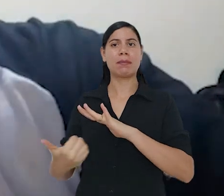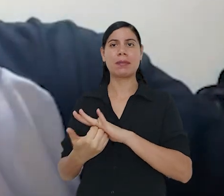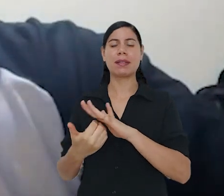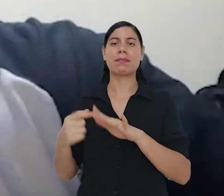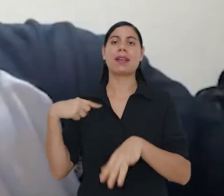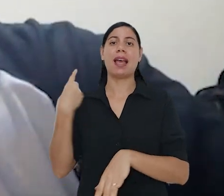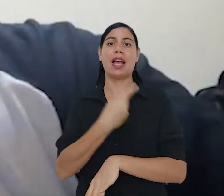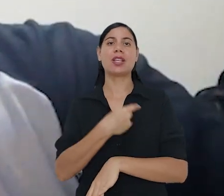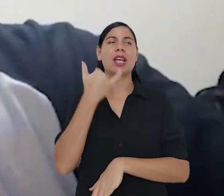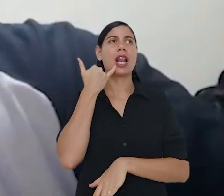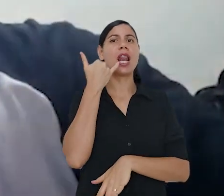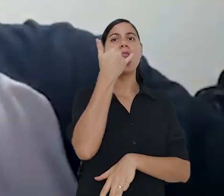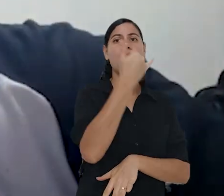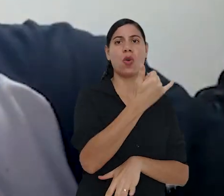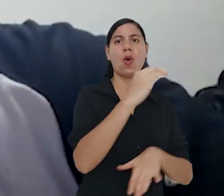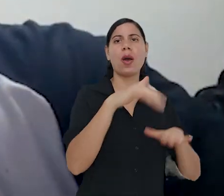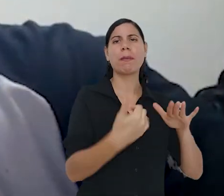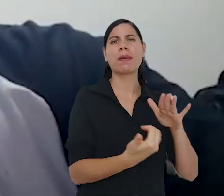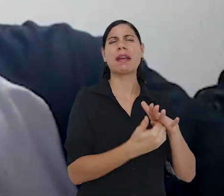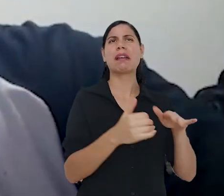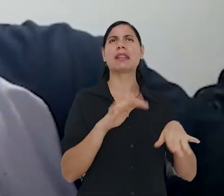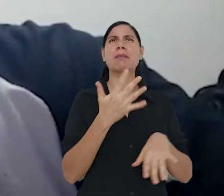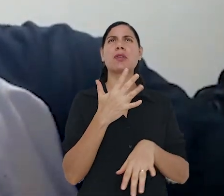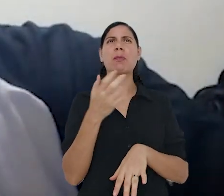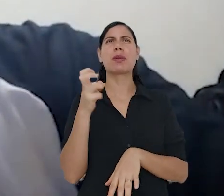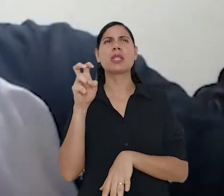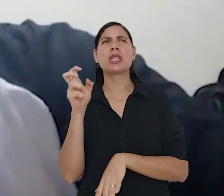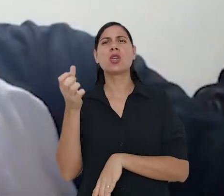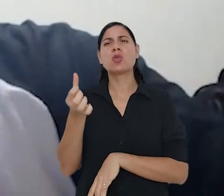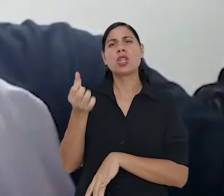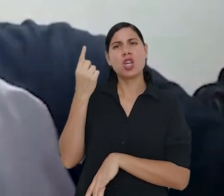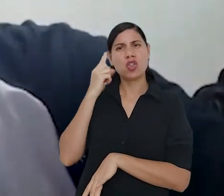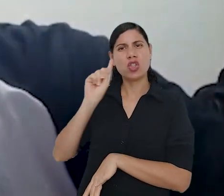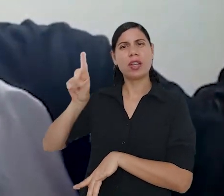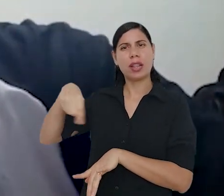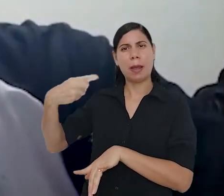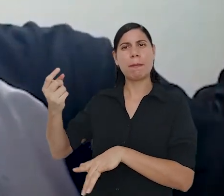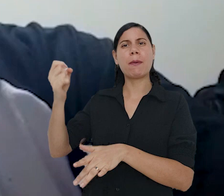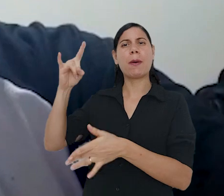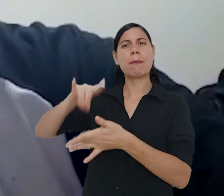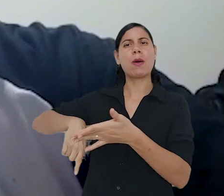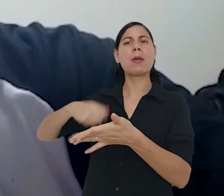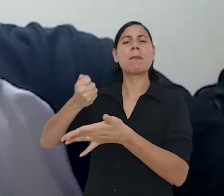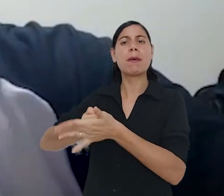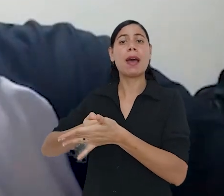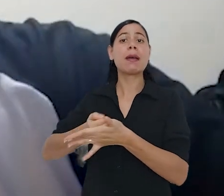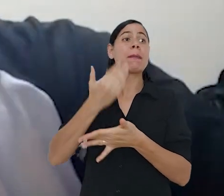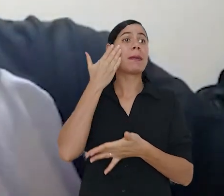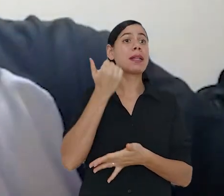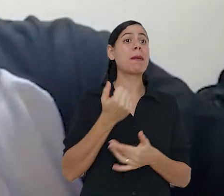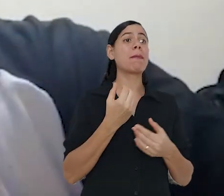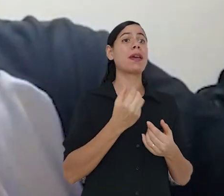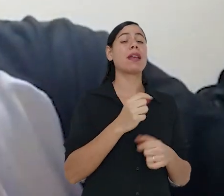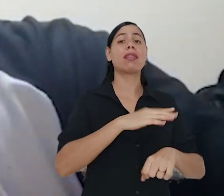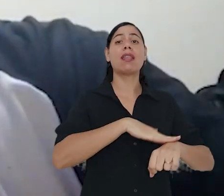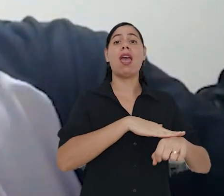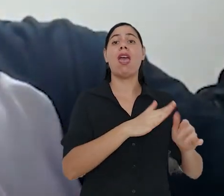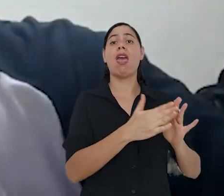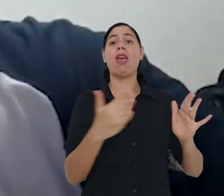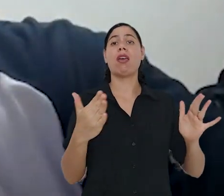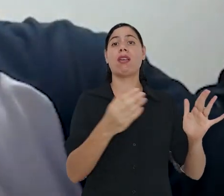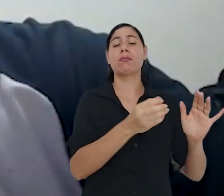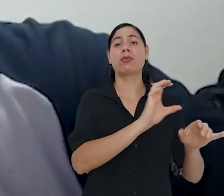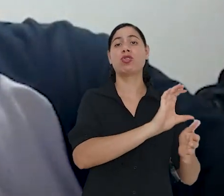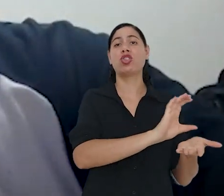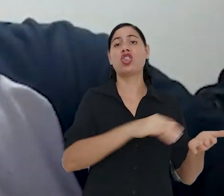Ligamos na empresa depois de um certo tempo, uns 5, 6 dias que pagamos o boleto, para saber a previsão de entrega e simplesmente a